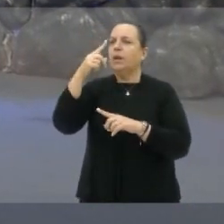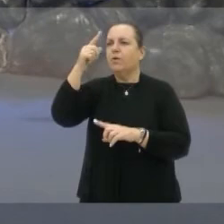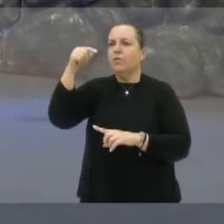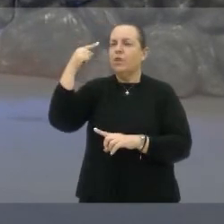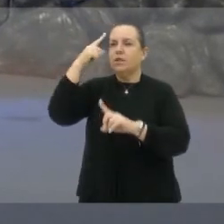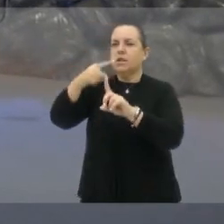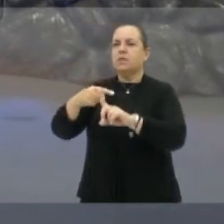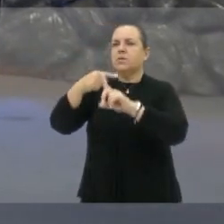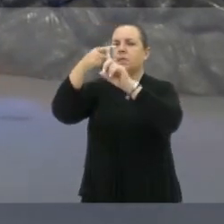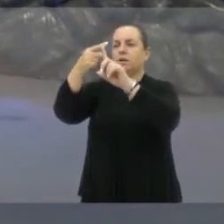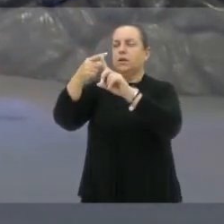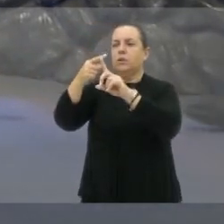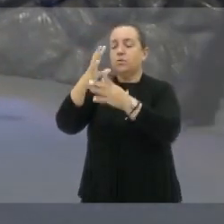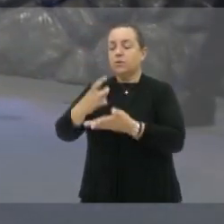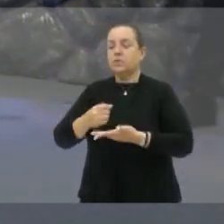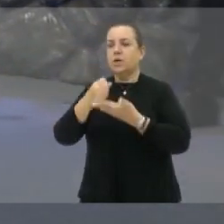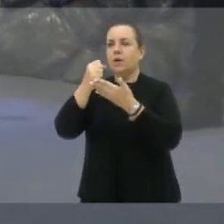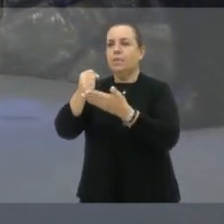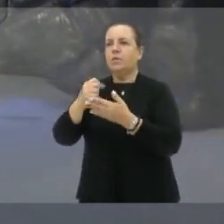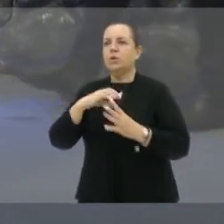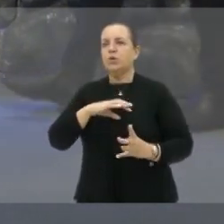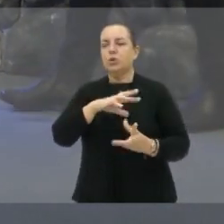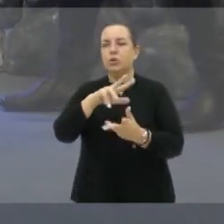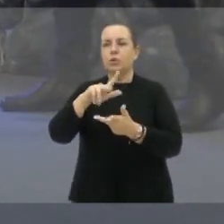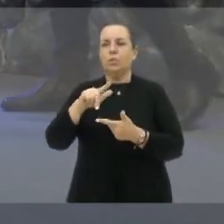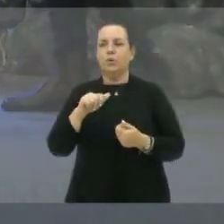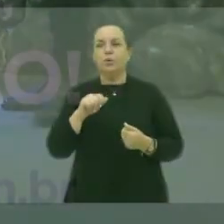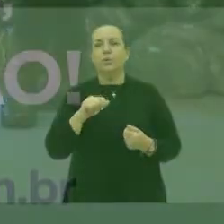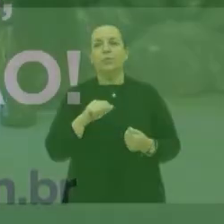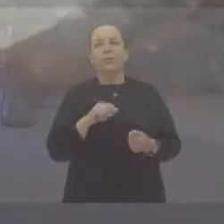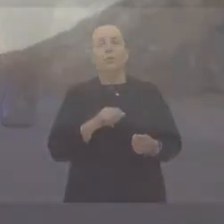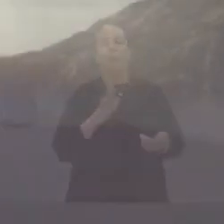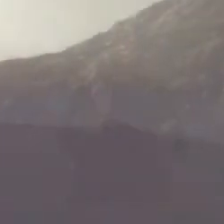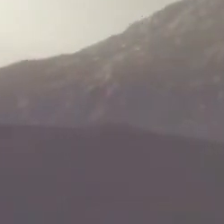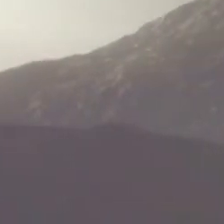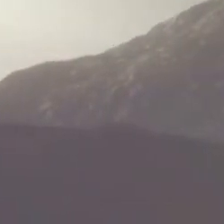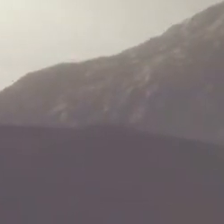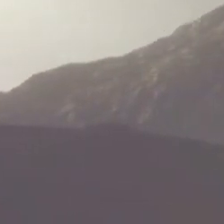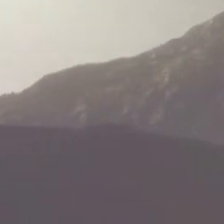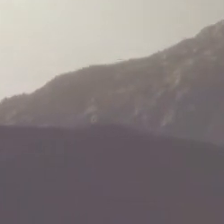porque pela vossa Santa Cruz remistes o mundo.